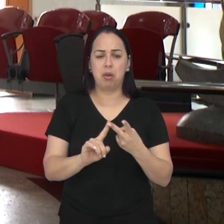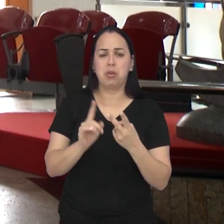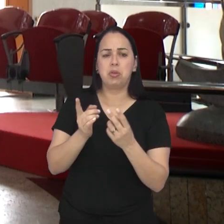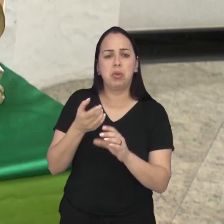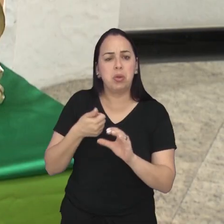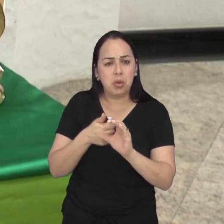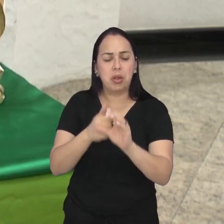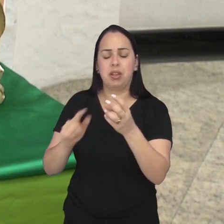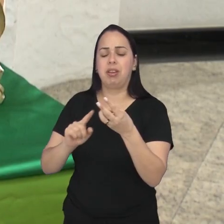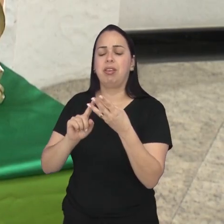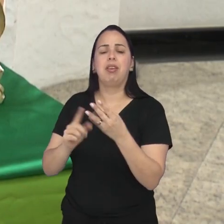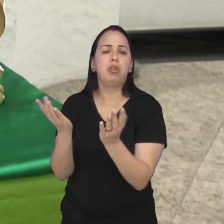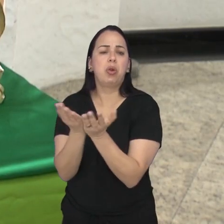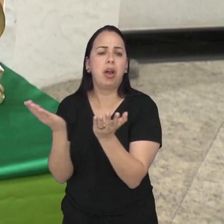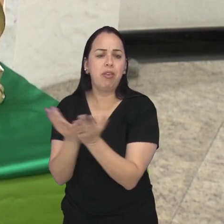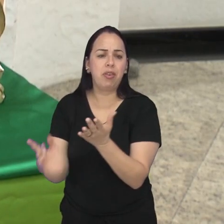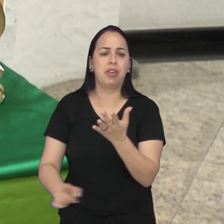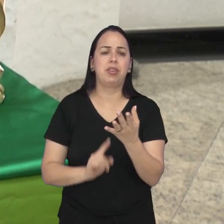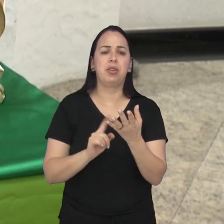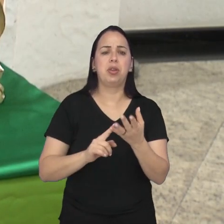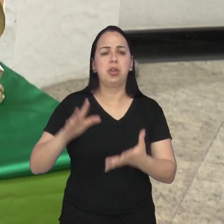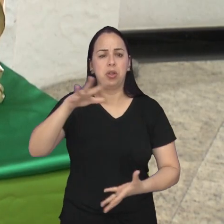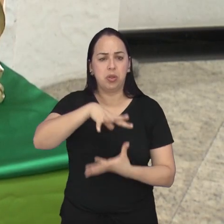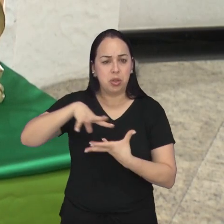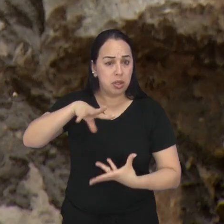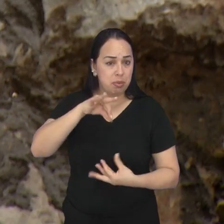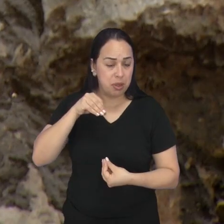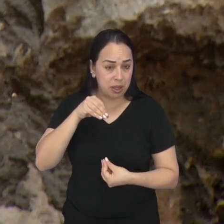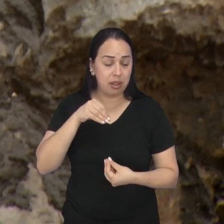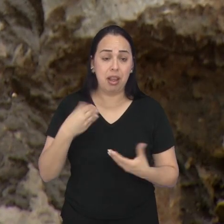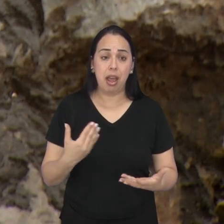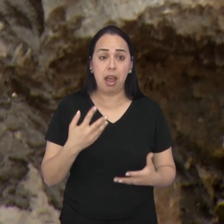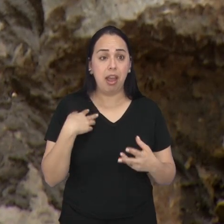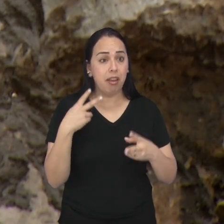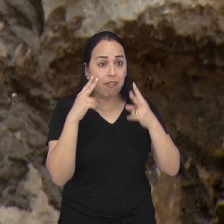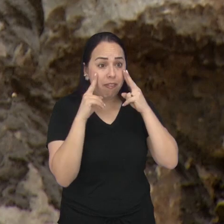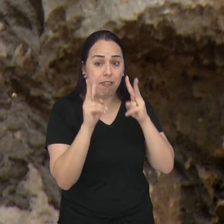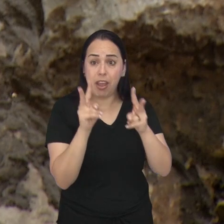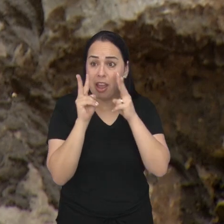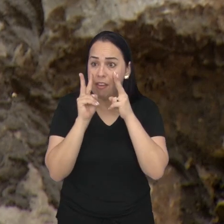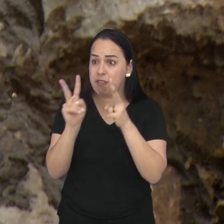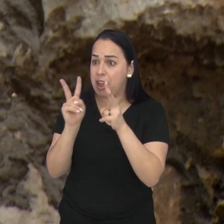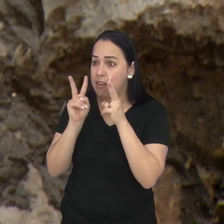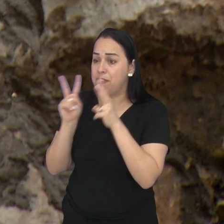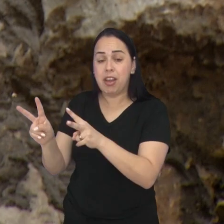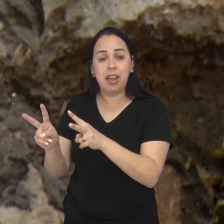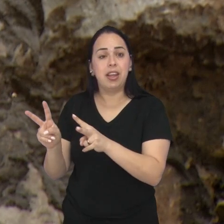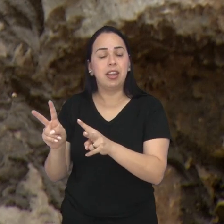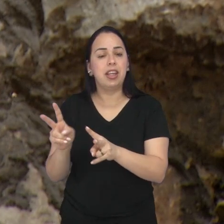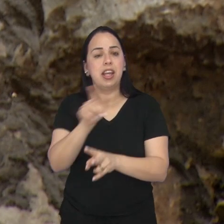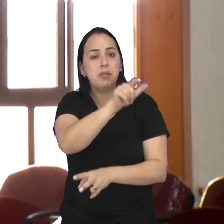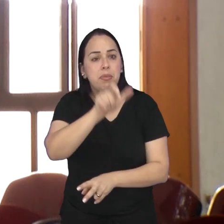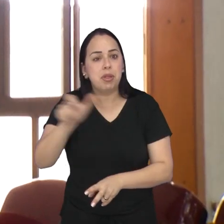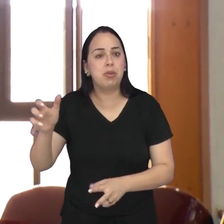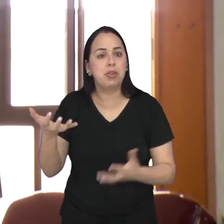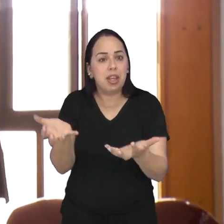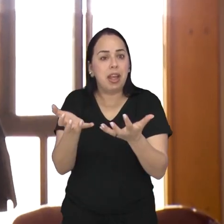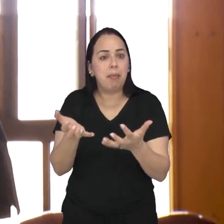católicos, dos evangélicos, dos espíritas, de todo mundo, né? É bonito ver esse sentimento